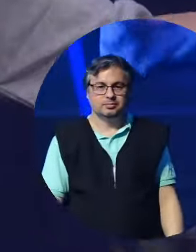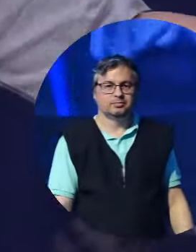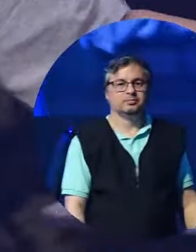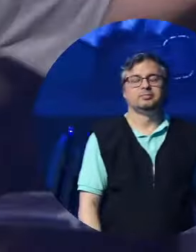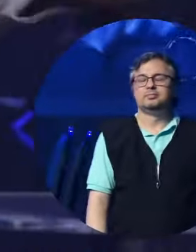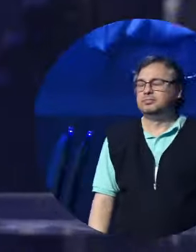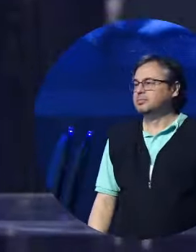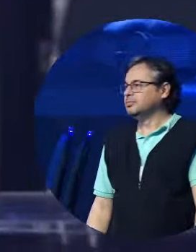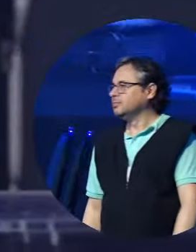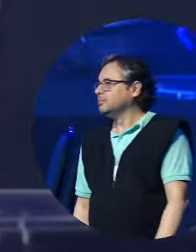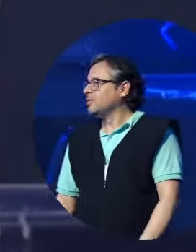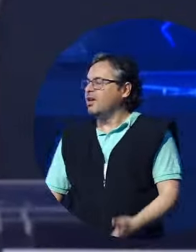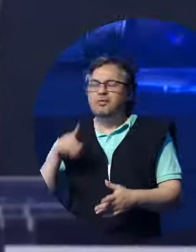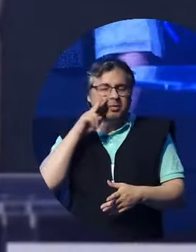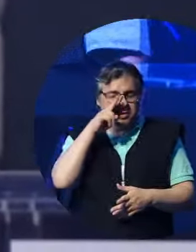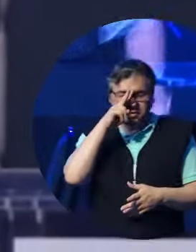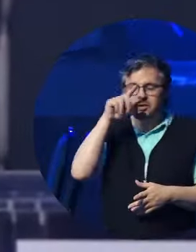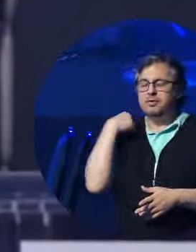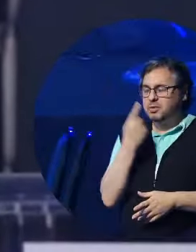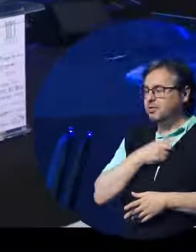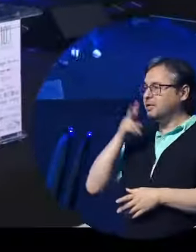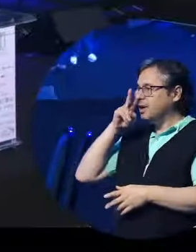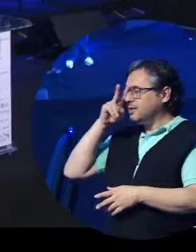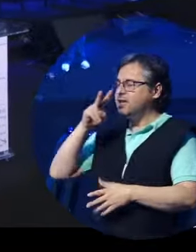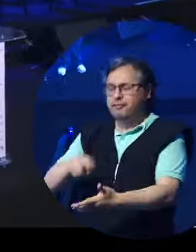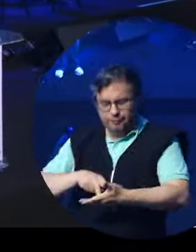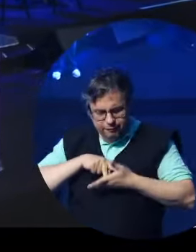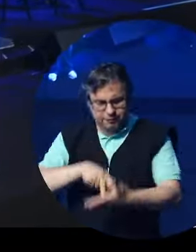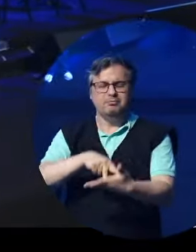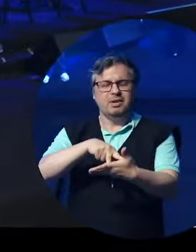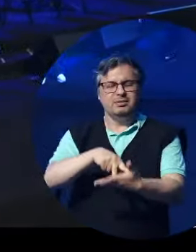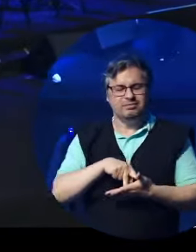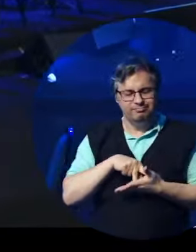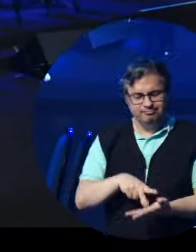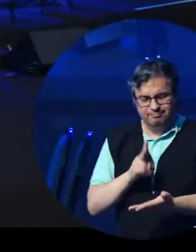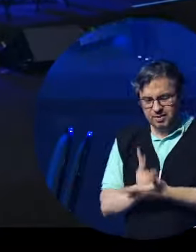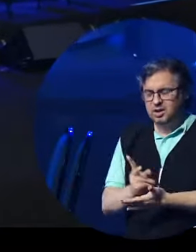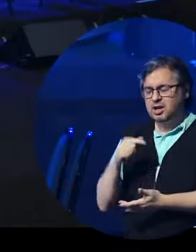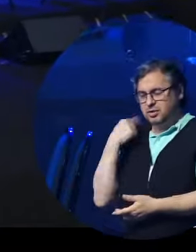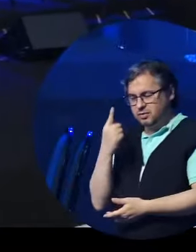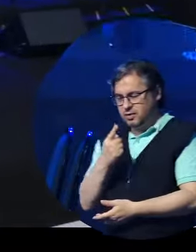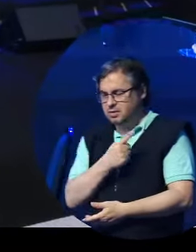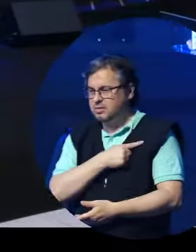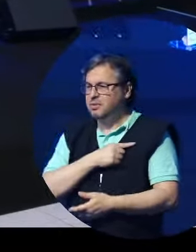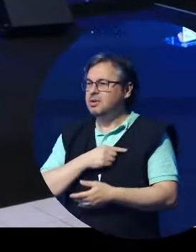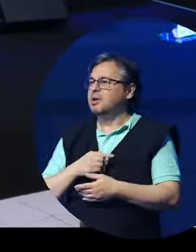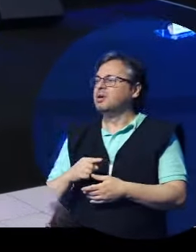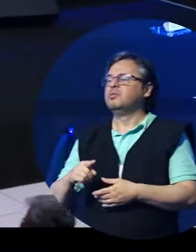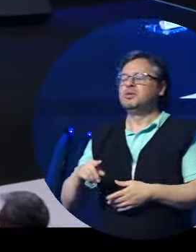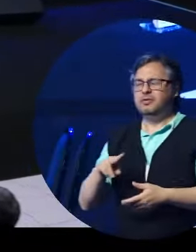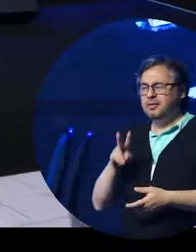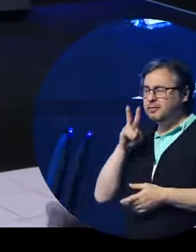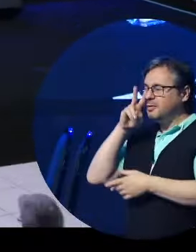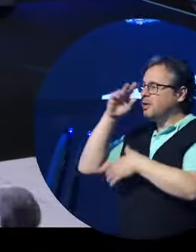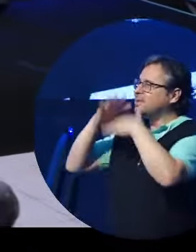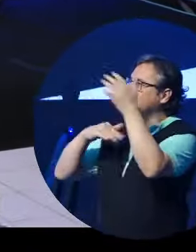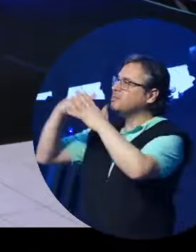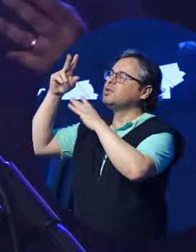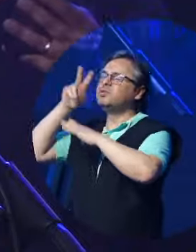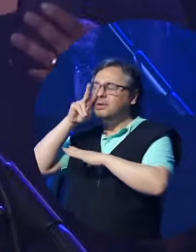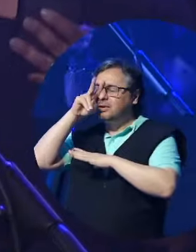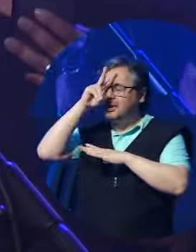nossas mãos. Vamos fortalecer com perseverança. Diga isso. Nossas mãos vamos